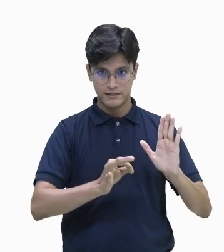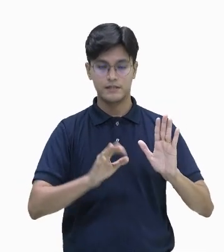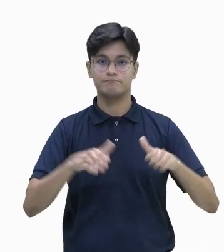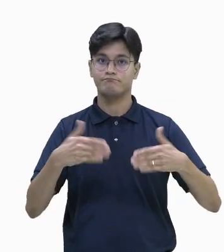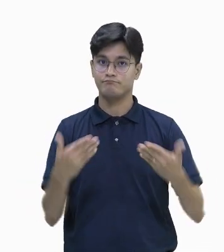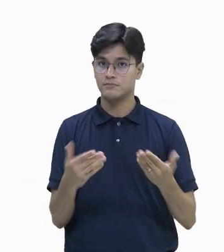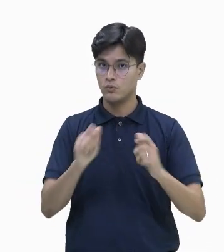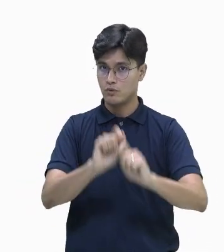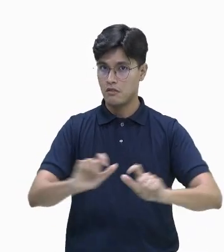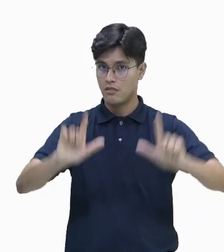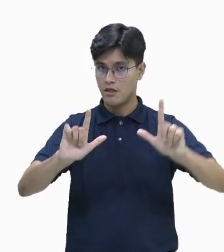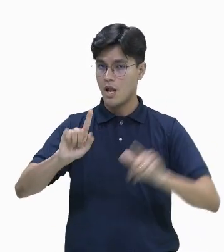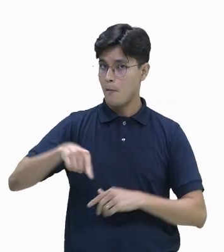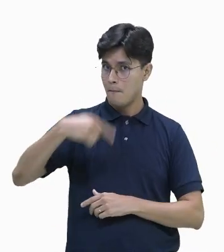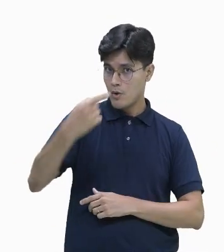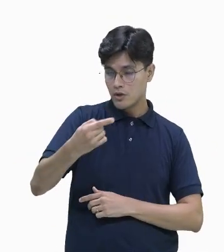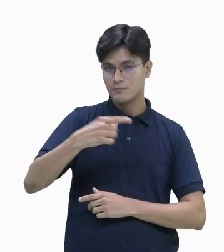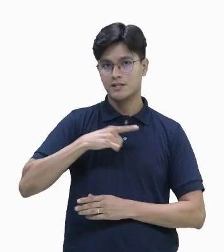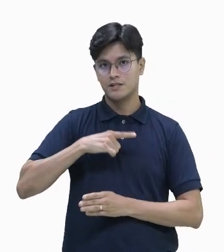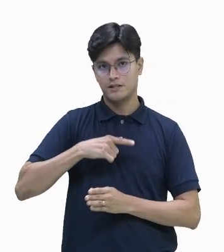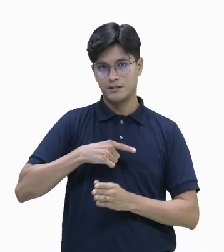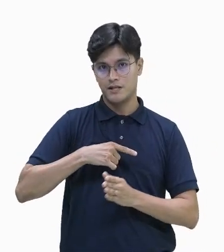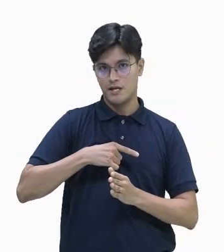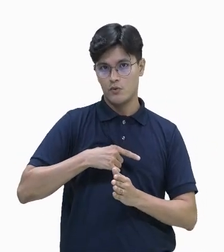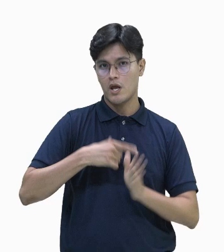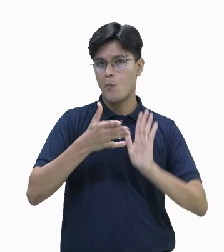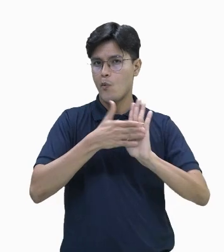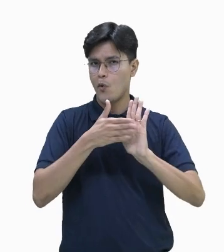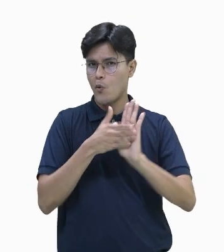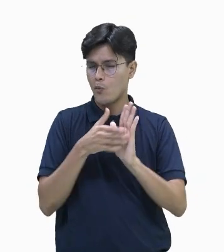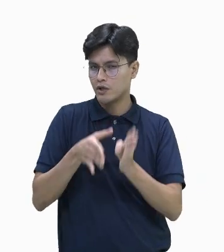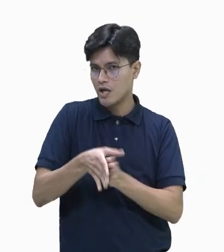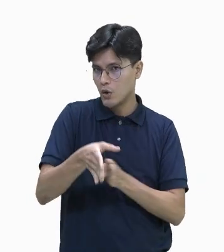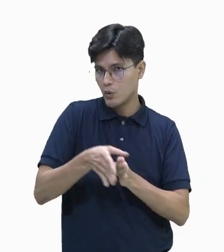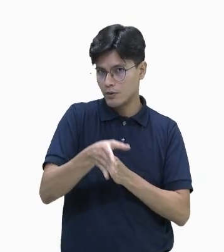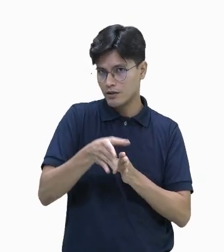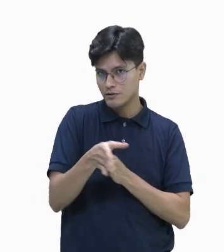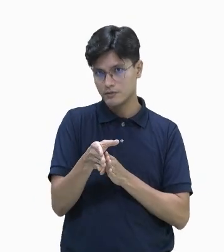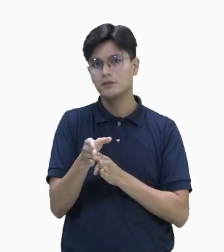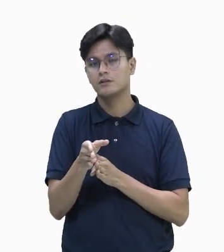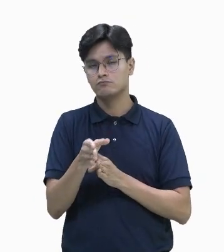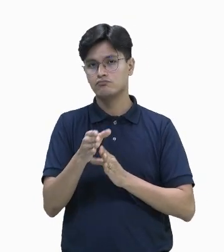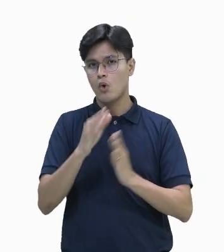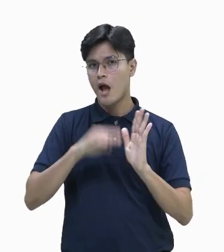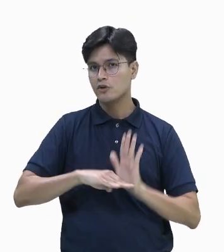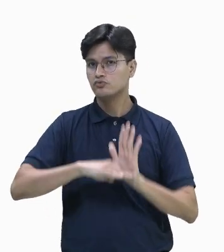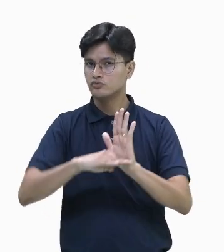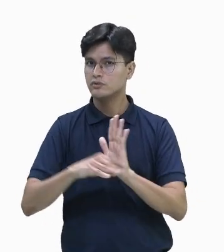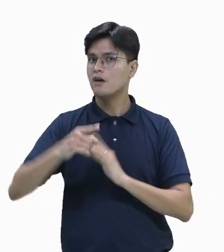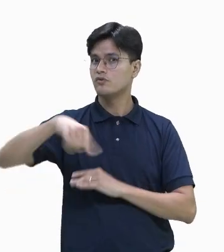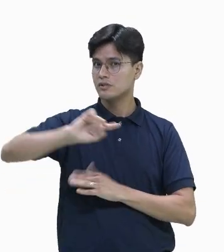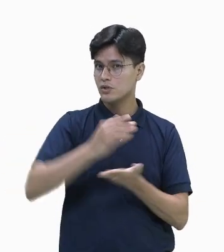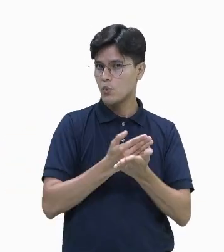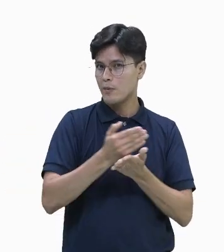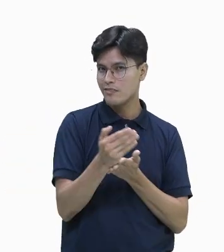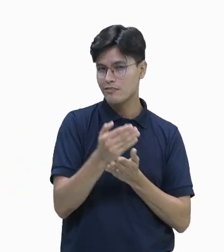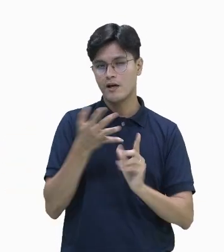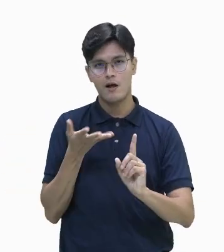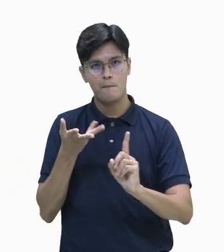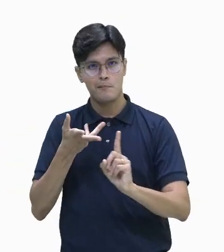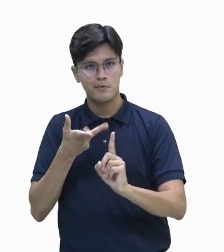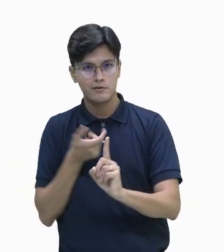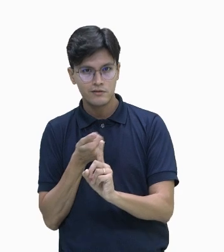recomendamos como um processo de treino, de iniciar o desenvolvimento dessa habilidade. Então, essa introdução, que tem